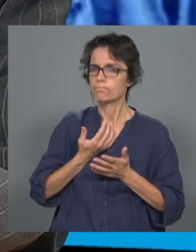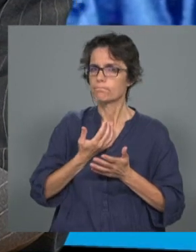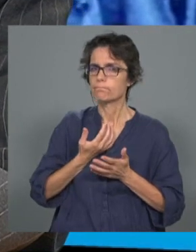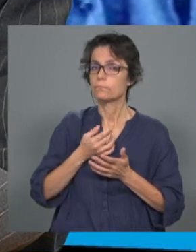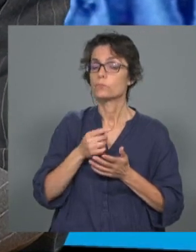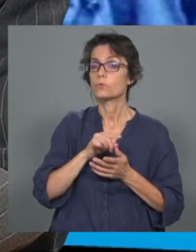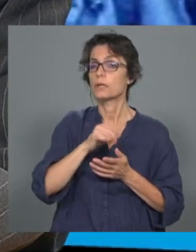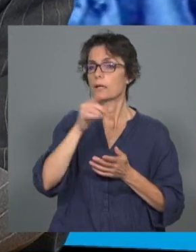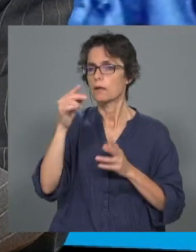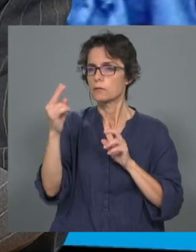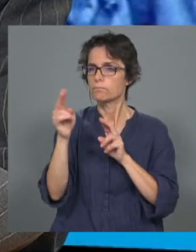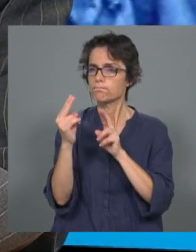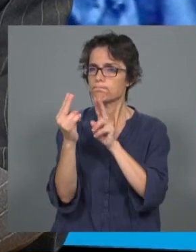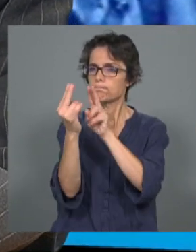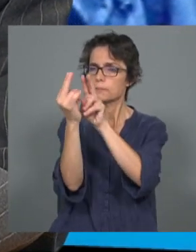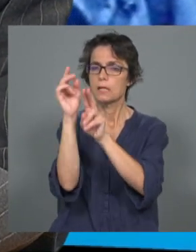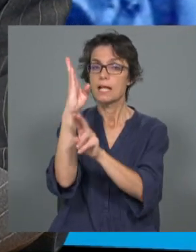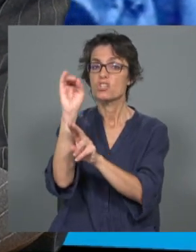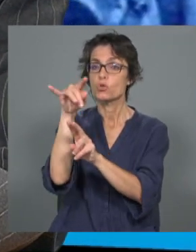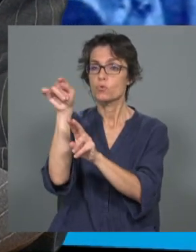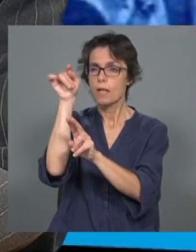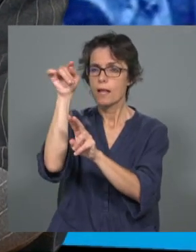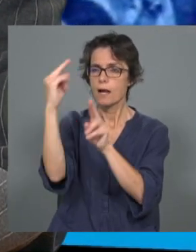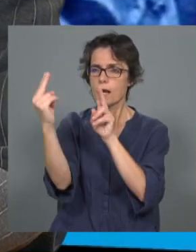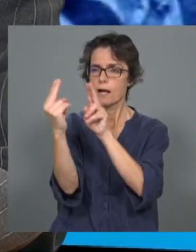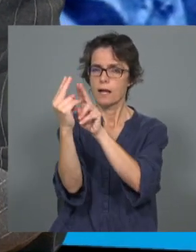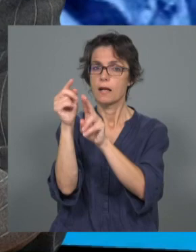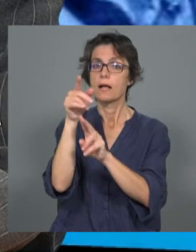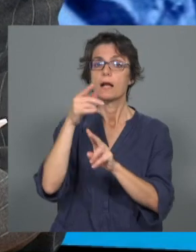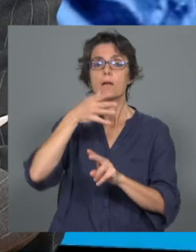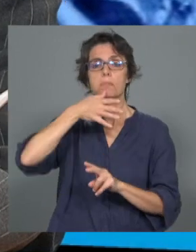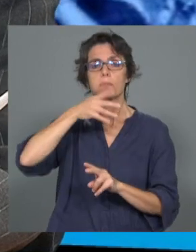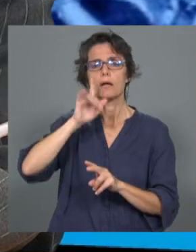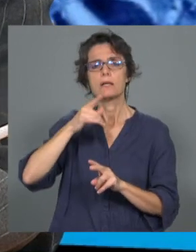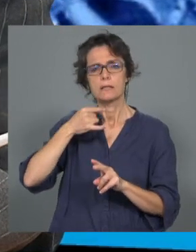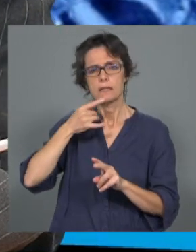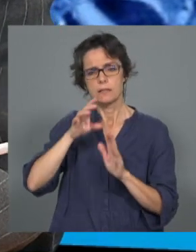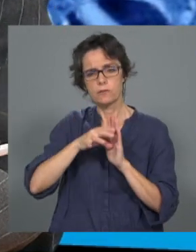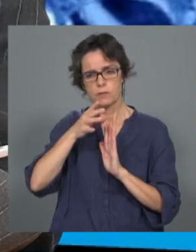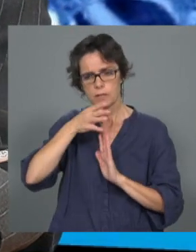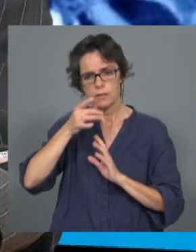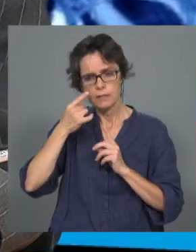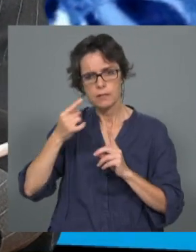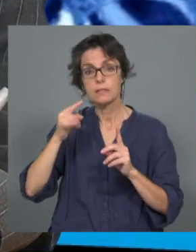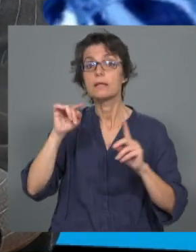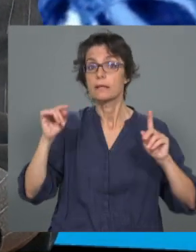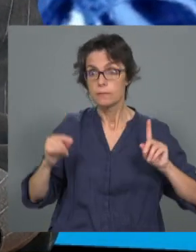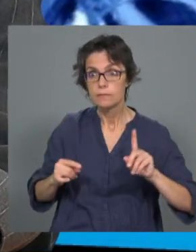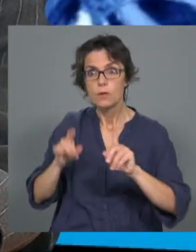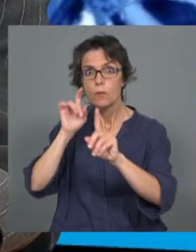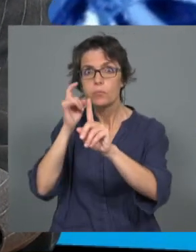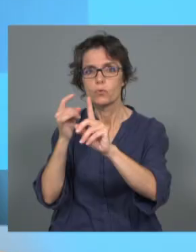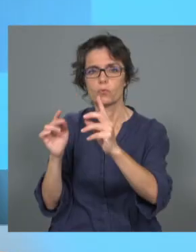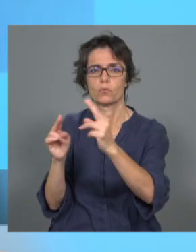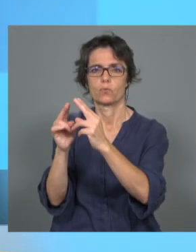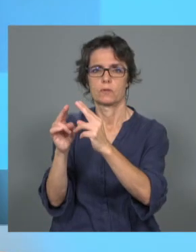subir ao encontro. O profeta anuncia as condições para esse encontro e ele próprio vai ao encontro de Deus.